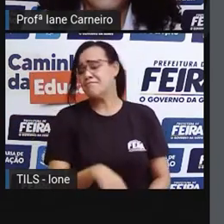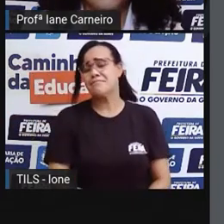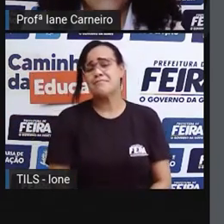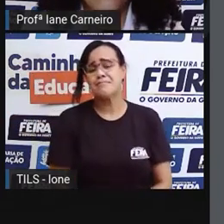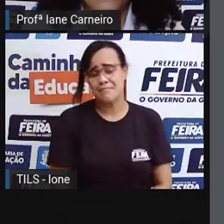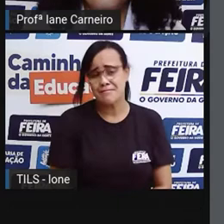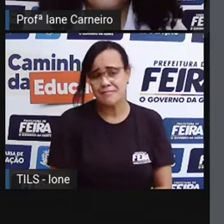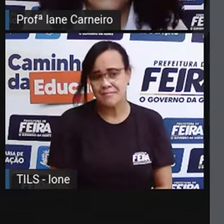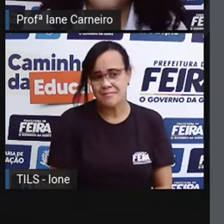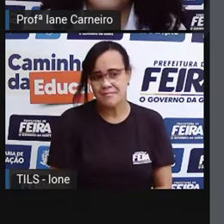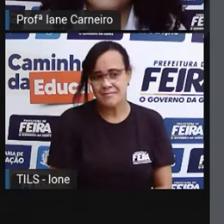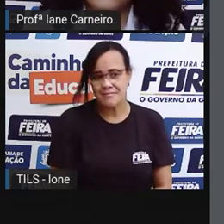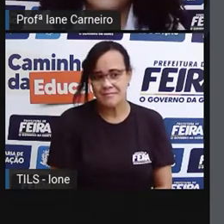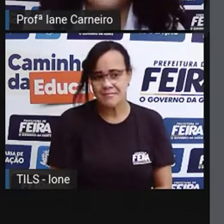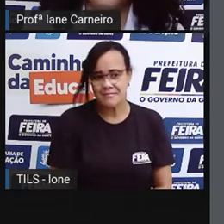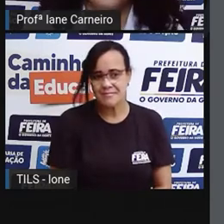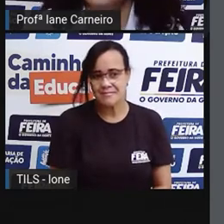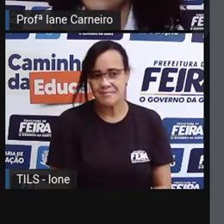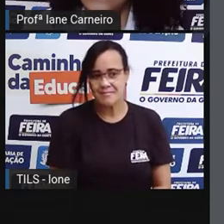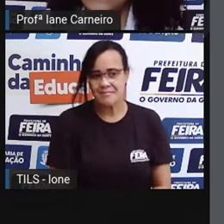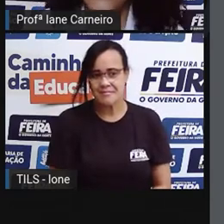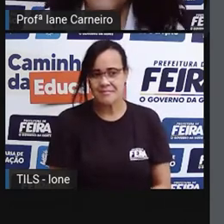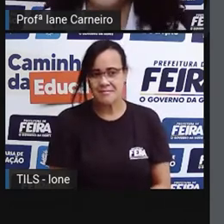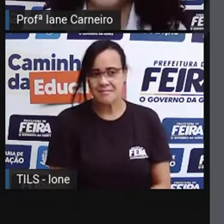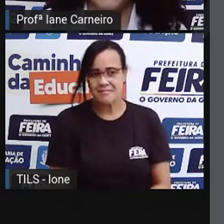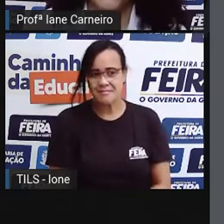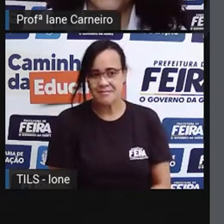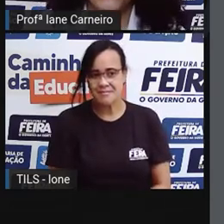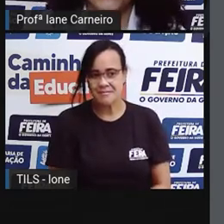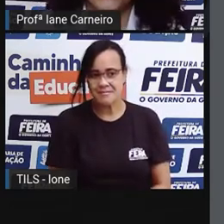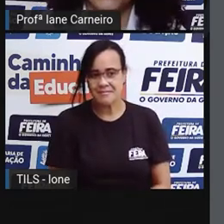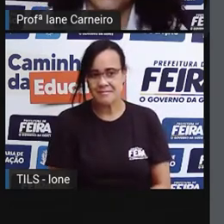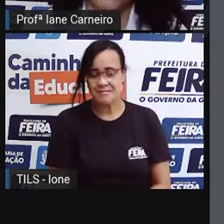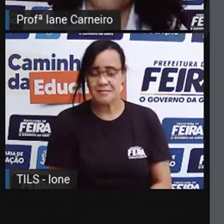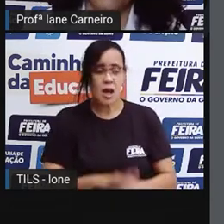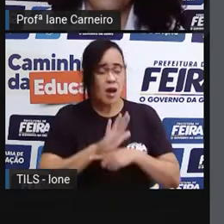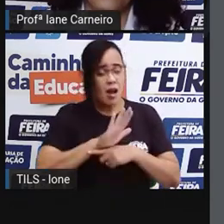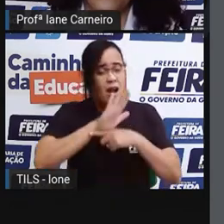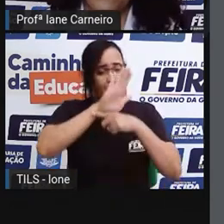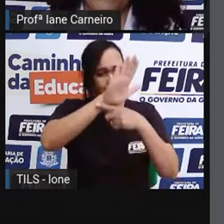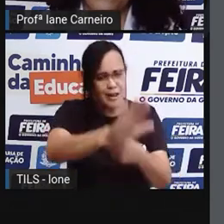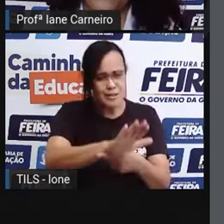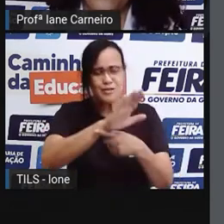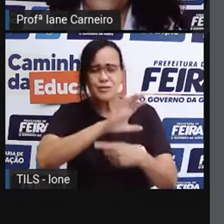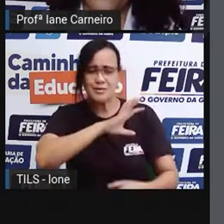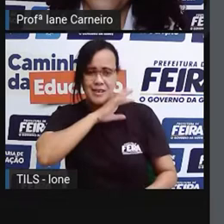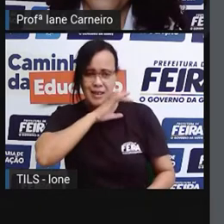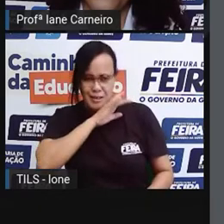Não faz mal ajudar um esquilo a apanhar nozes.